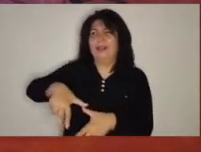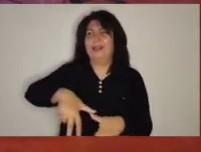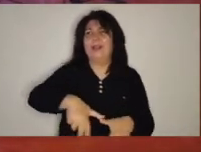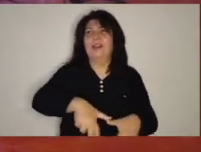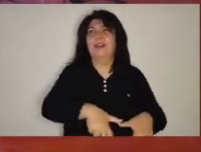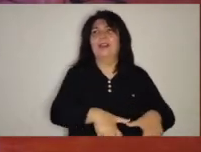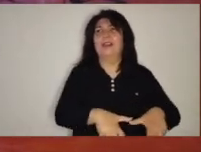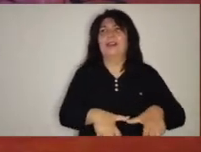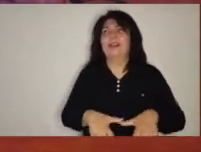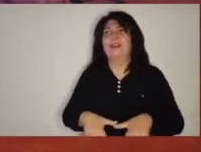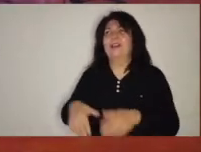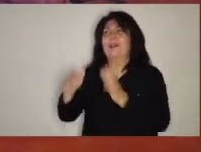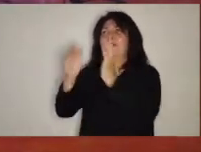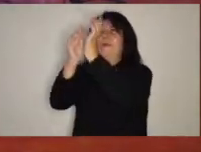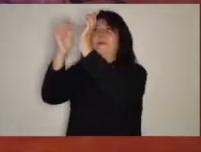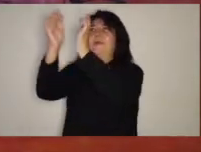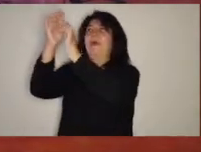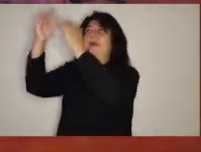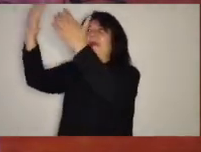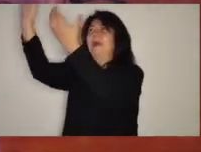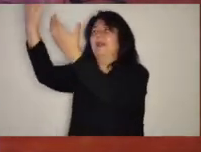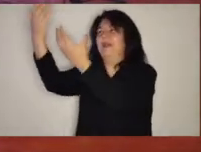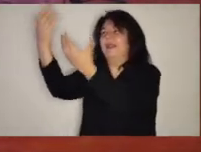vamos dançar.